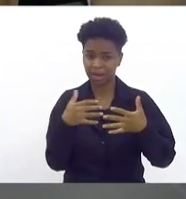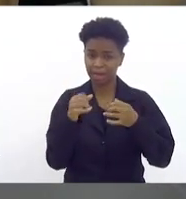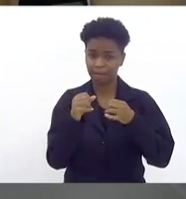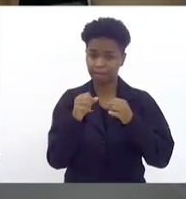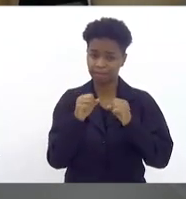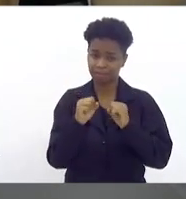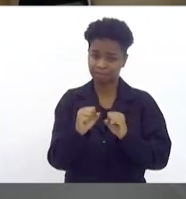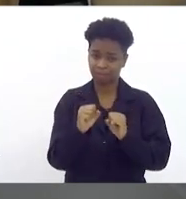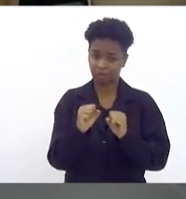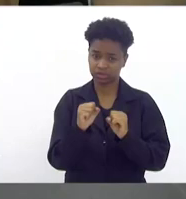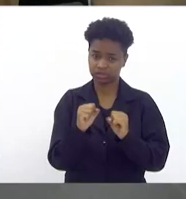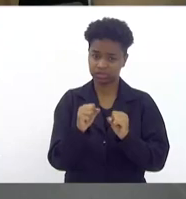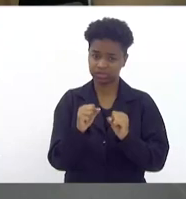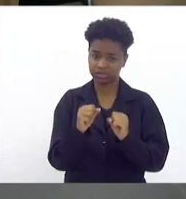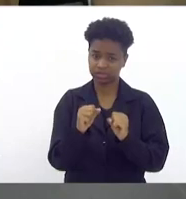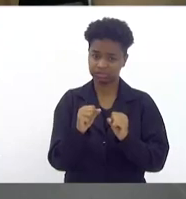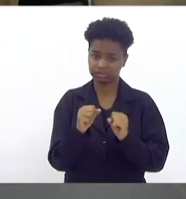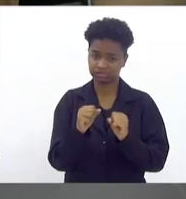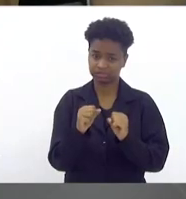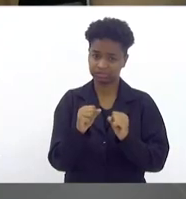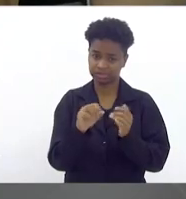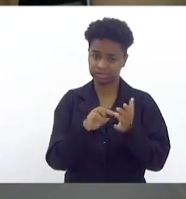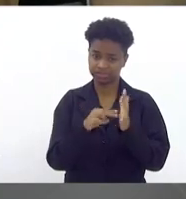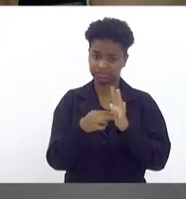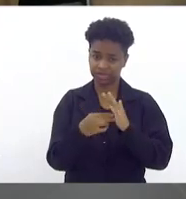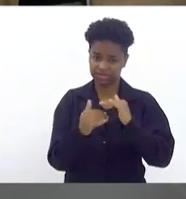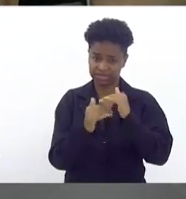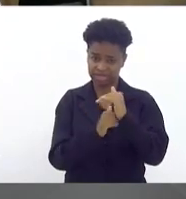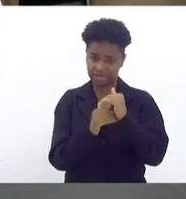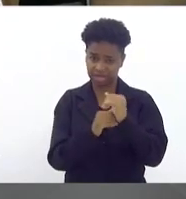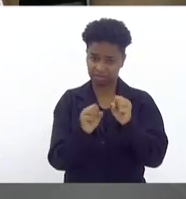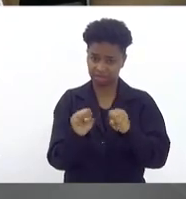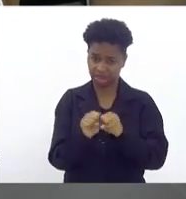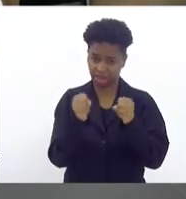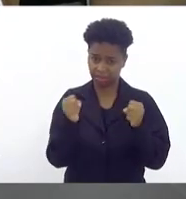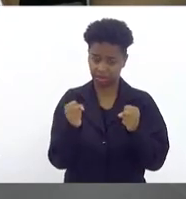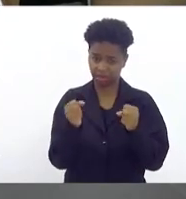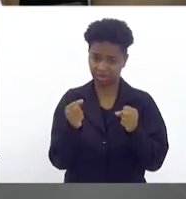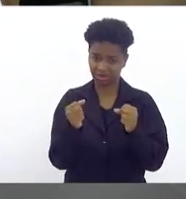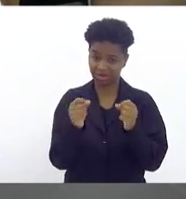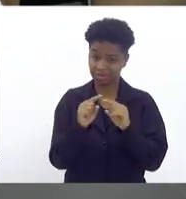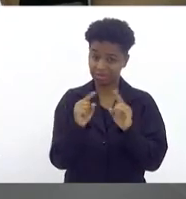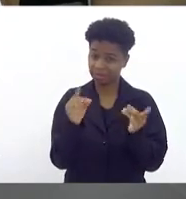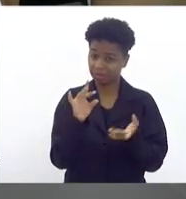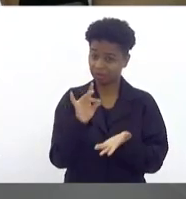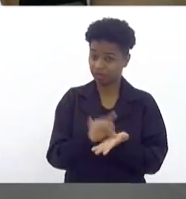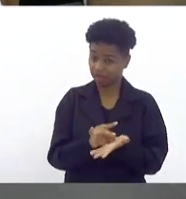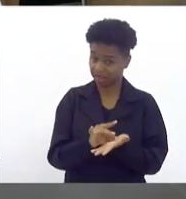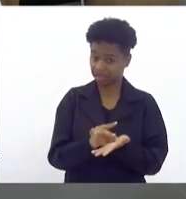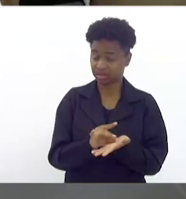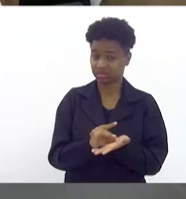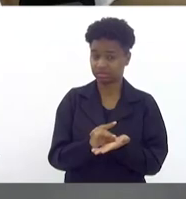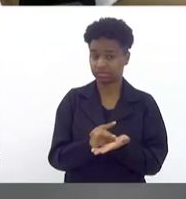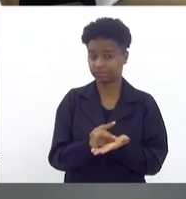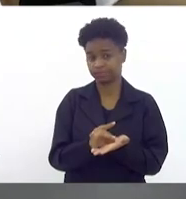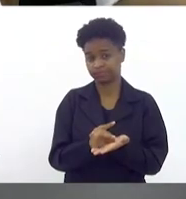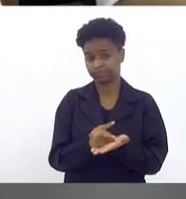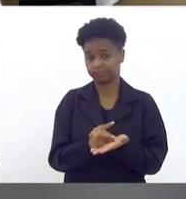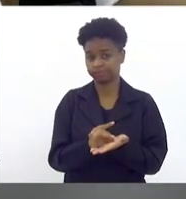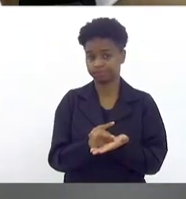significar uma violação... Quebra de sigilo. Uma sigilo quebra fiscal, de sigilo. Né? Mas, na verdade,